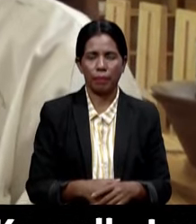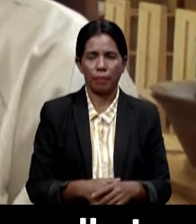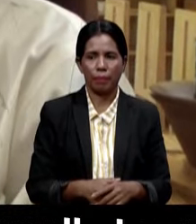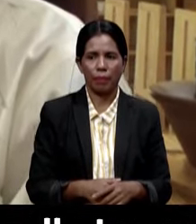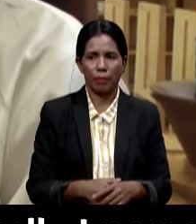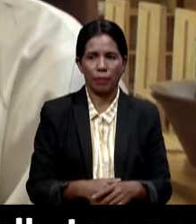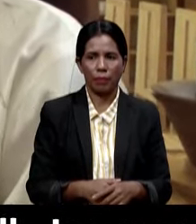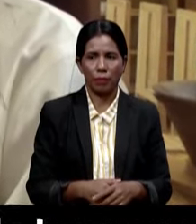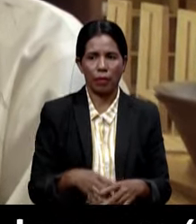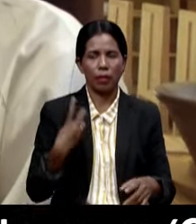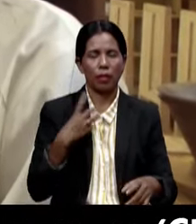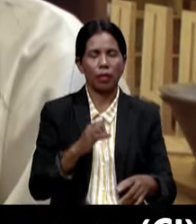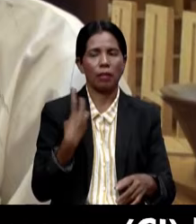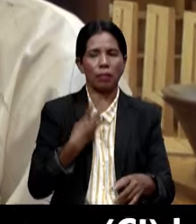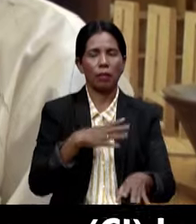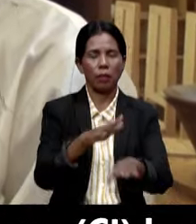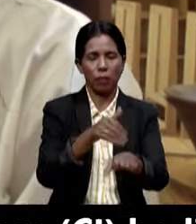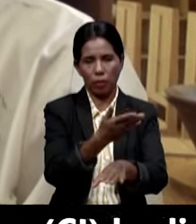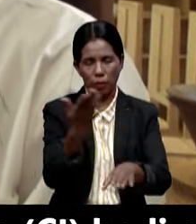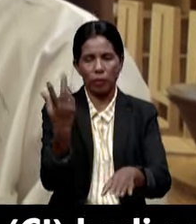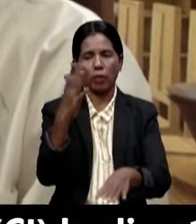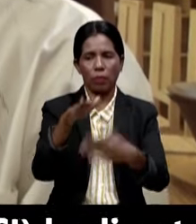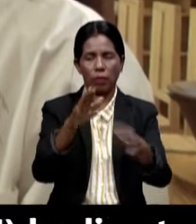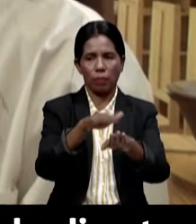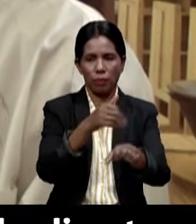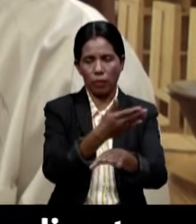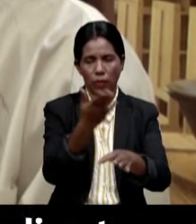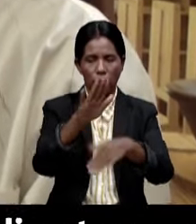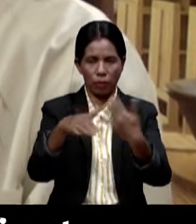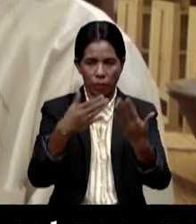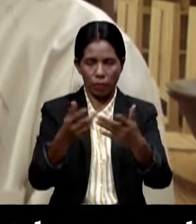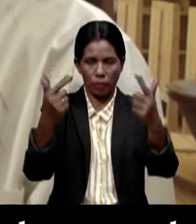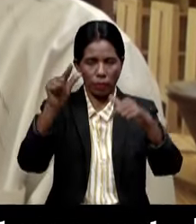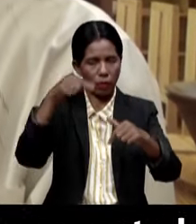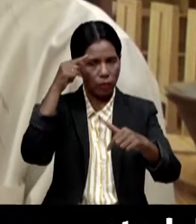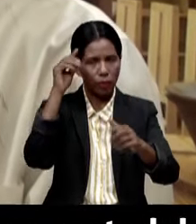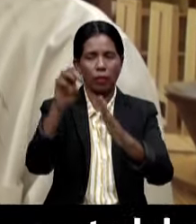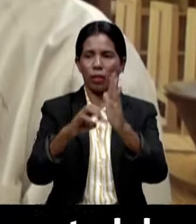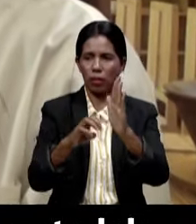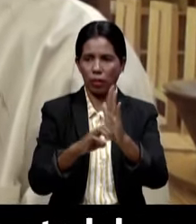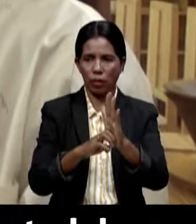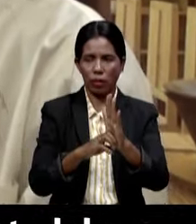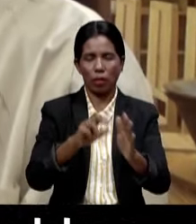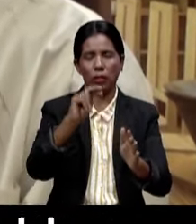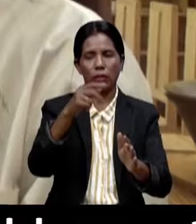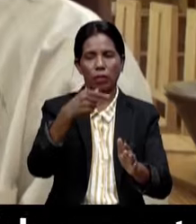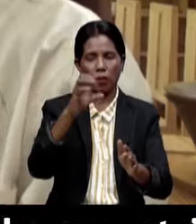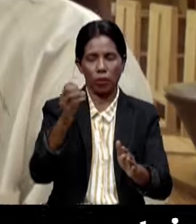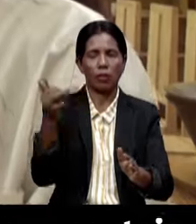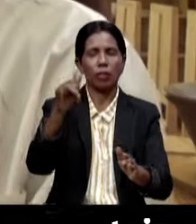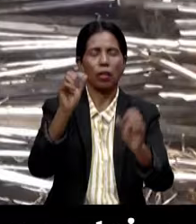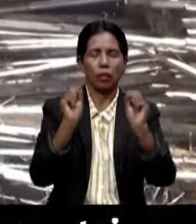família. E a música se convida e todo o ser mais fila para a tal amse. Convidamos a entidade sira e o governo está e a gente ou sira, o que se